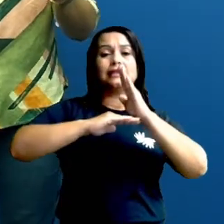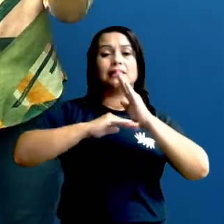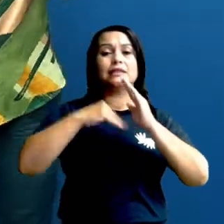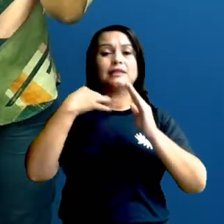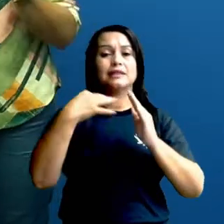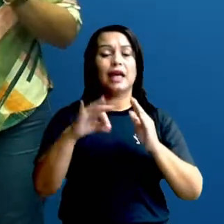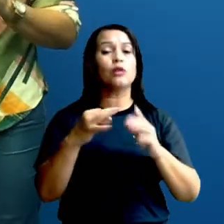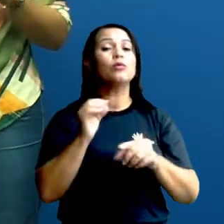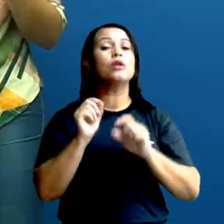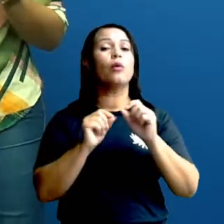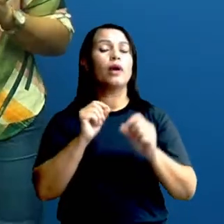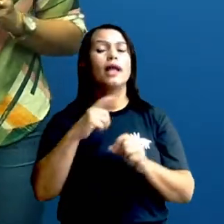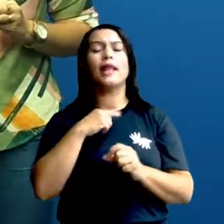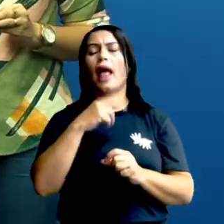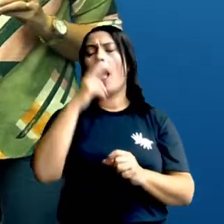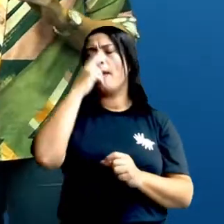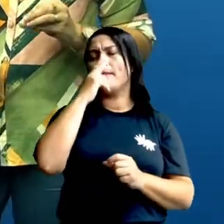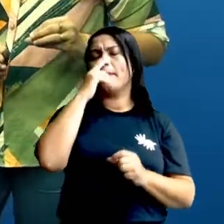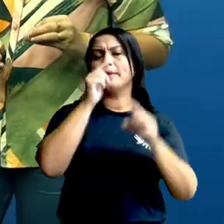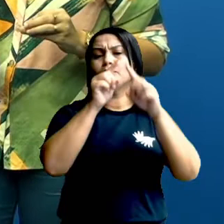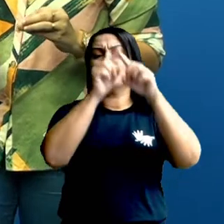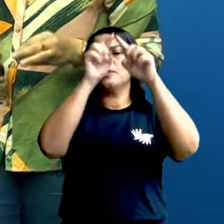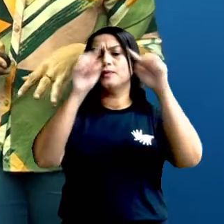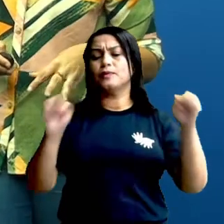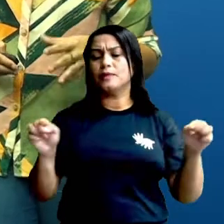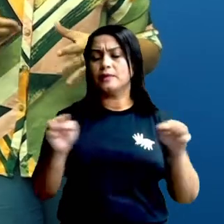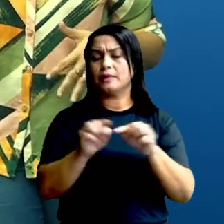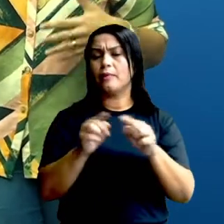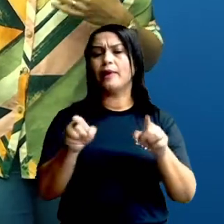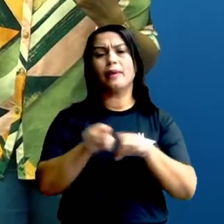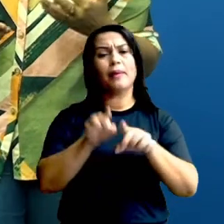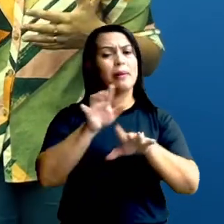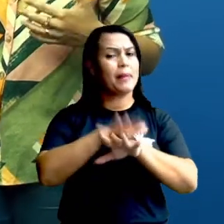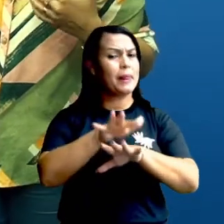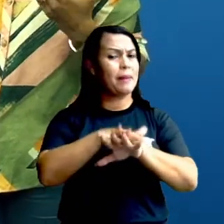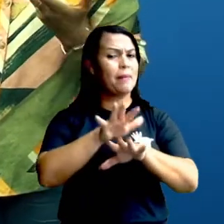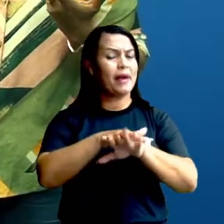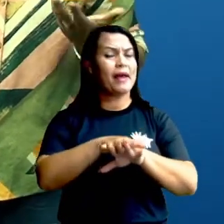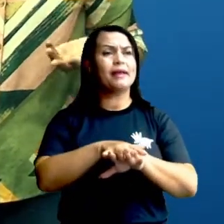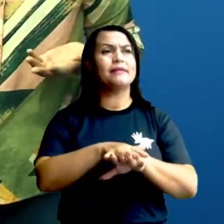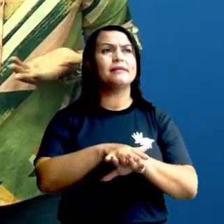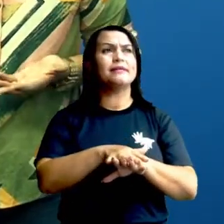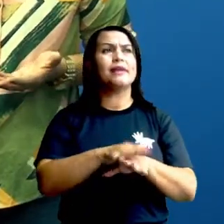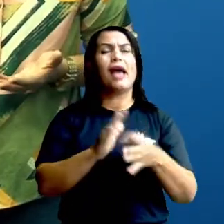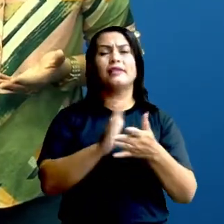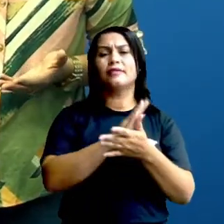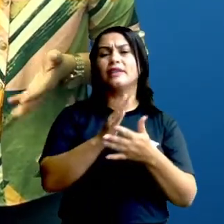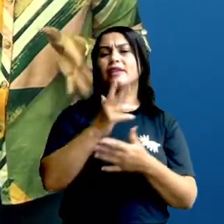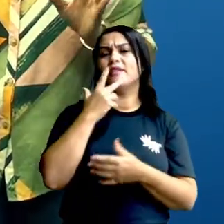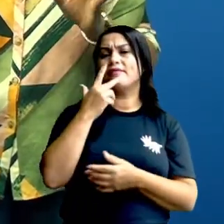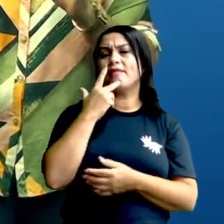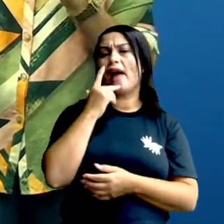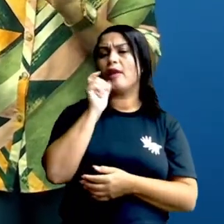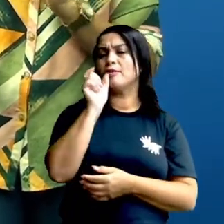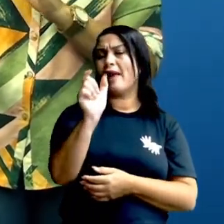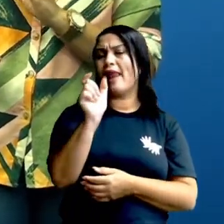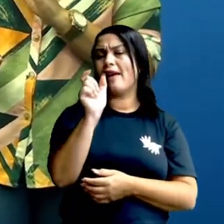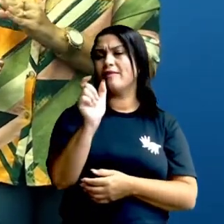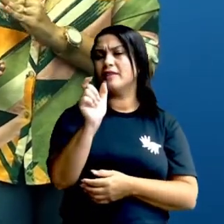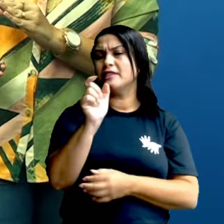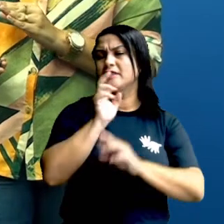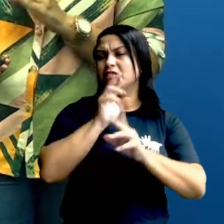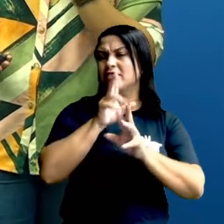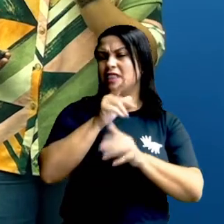tá ou seja tem a mesma medida e na matemática né Nós gostamos de usar umas palavras diferentes né nós não